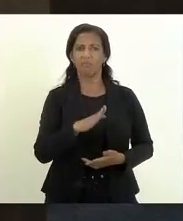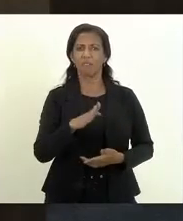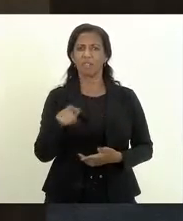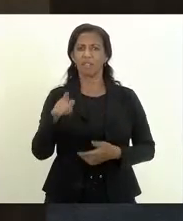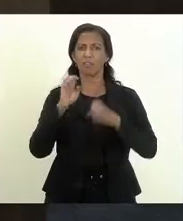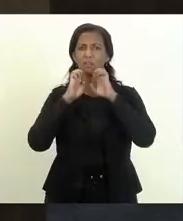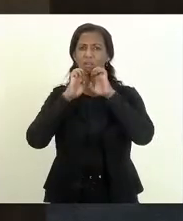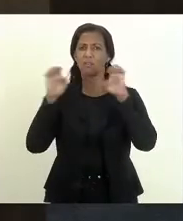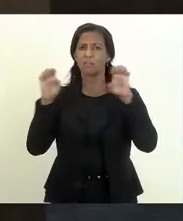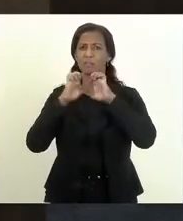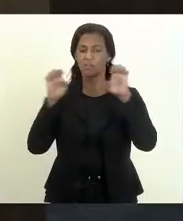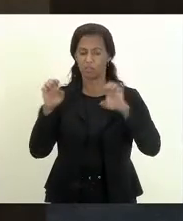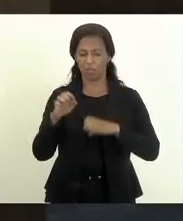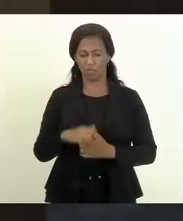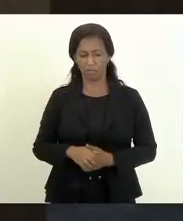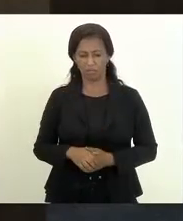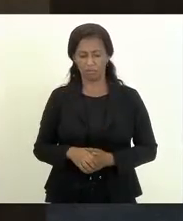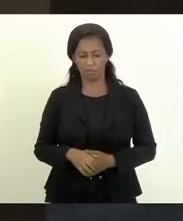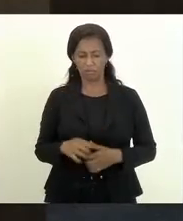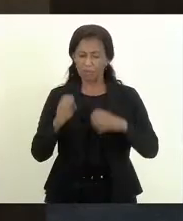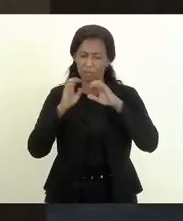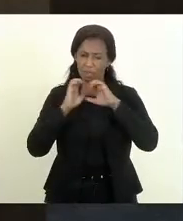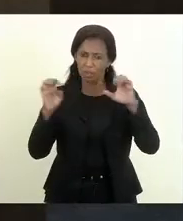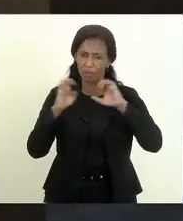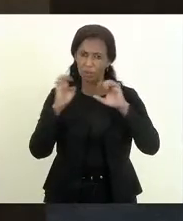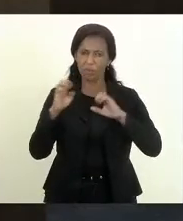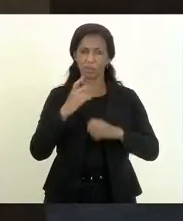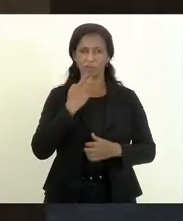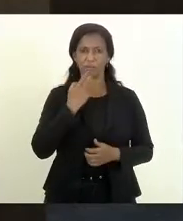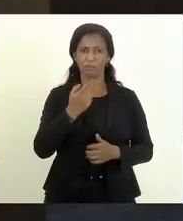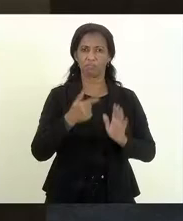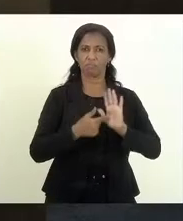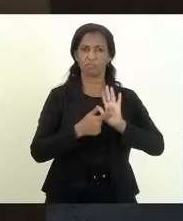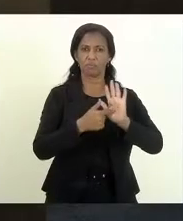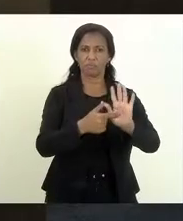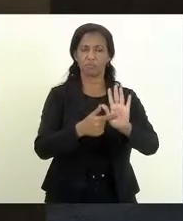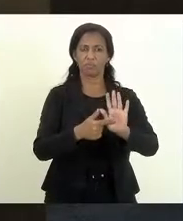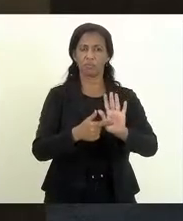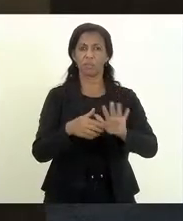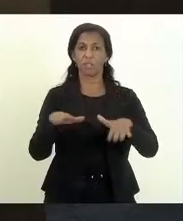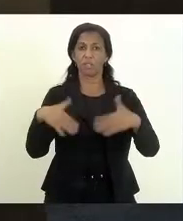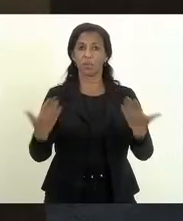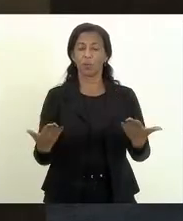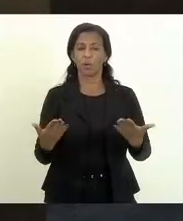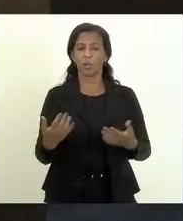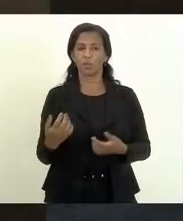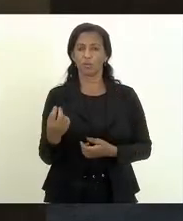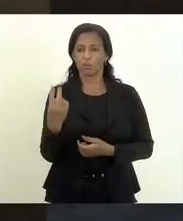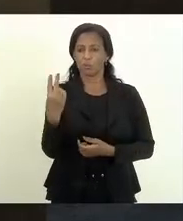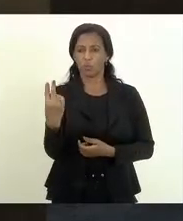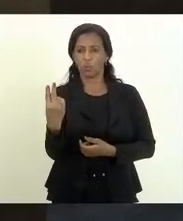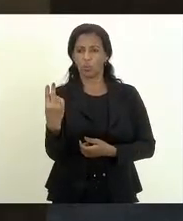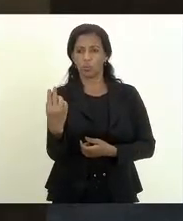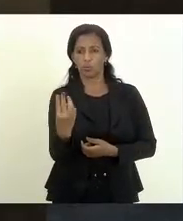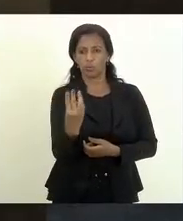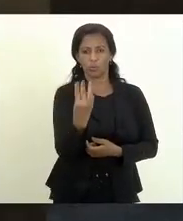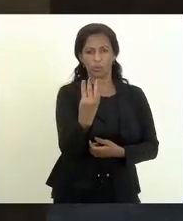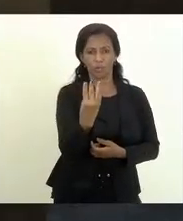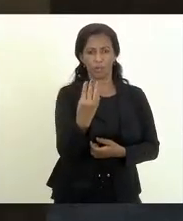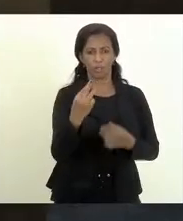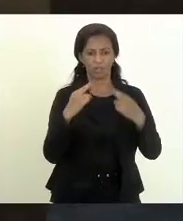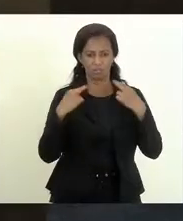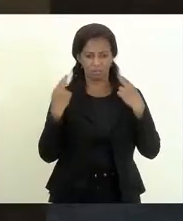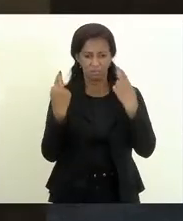E o Evangelho diz, deputado Valdec, que quando mais de dois se reúnem em nome de